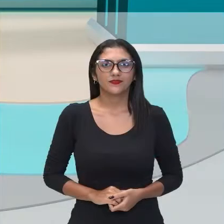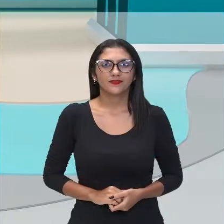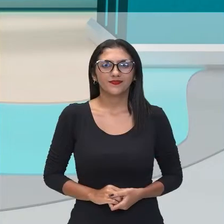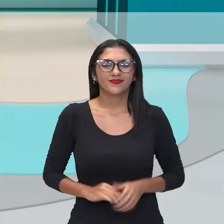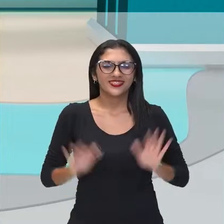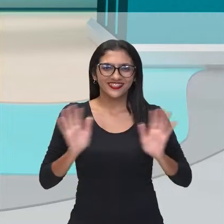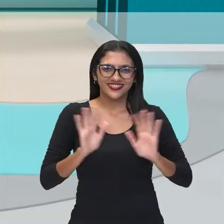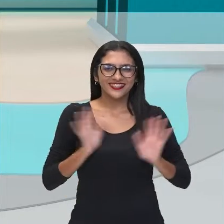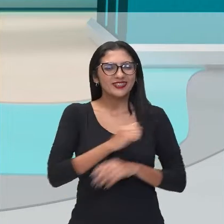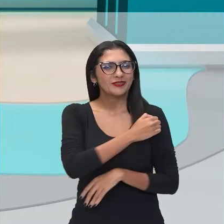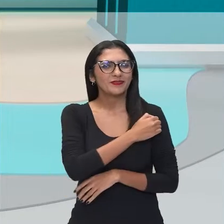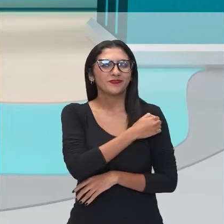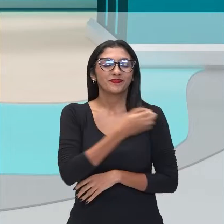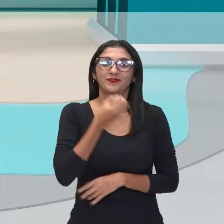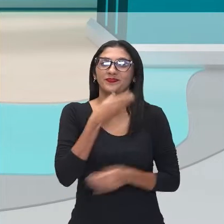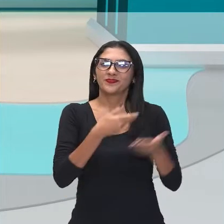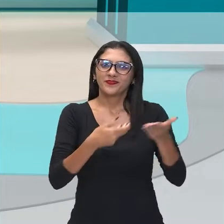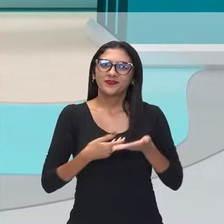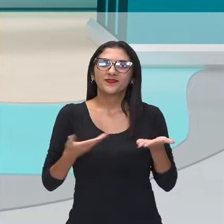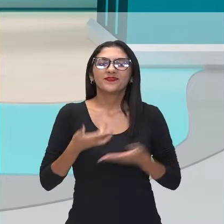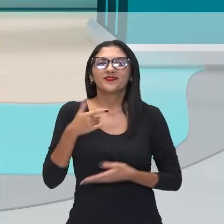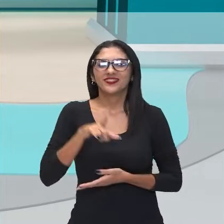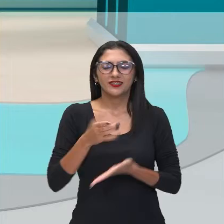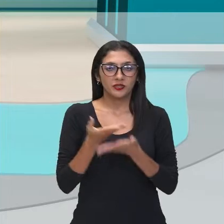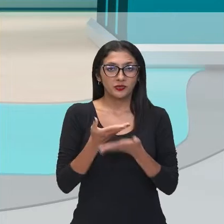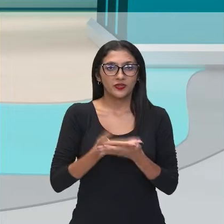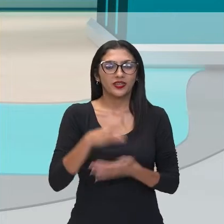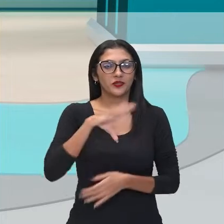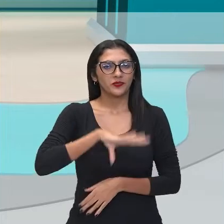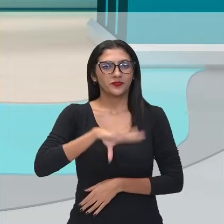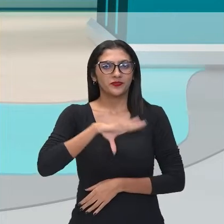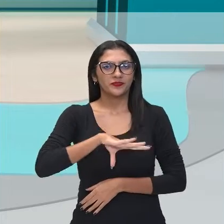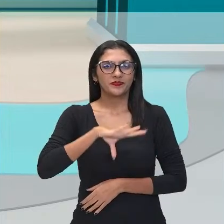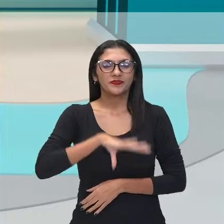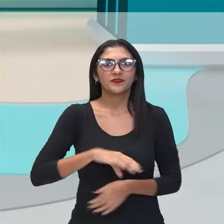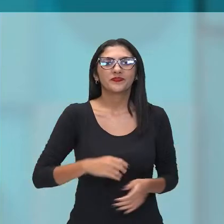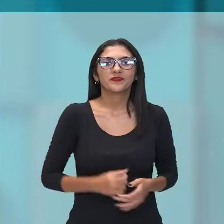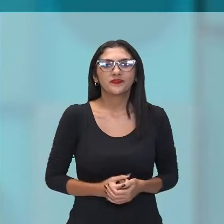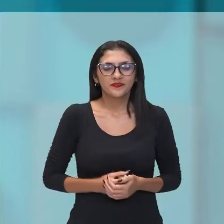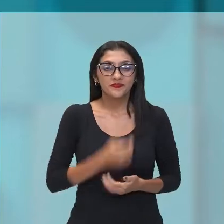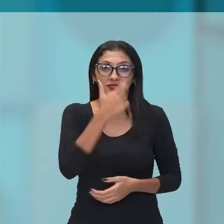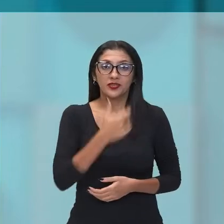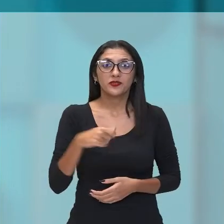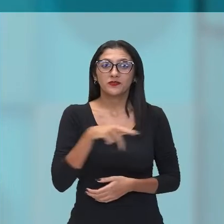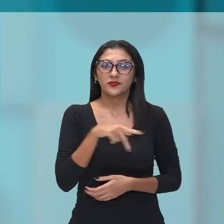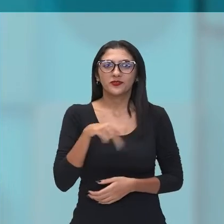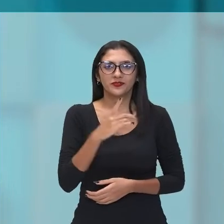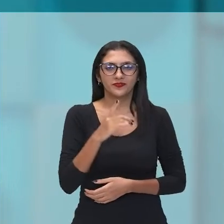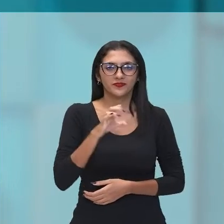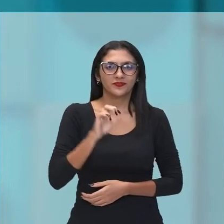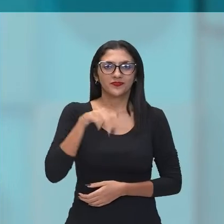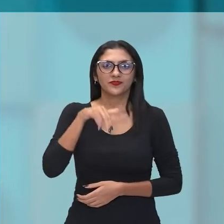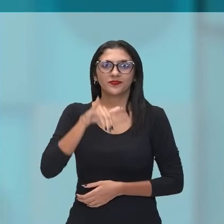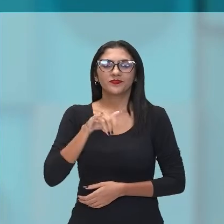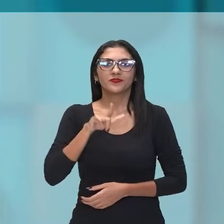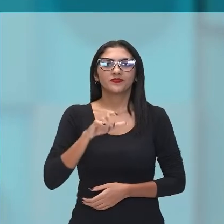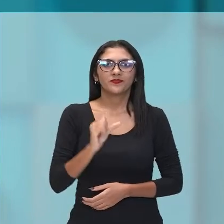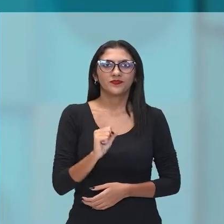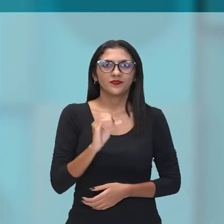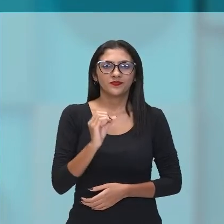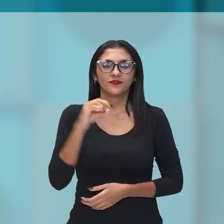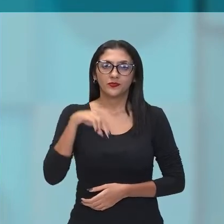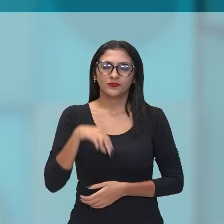Olá, turmas! Bem-vindos a mais uma aula de língua portuguesa. Eu sou o professor Denilson e